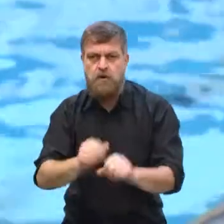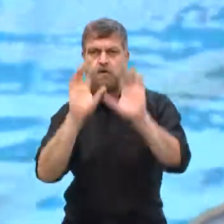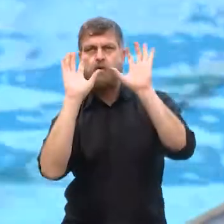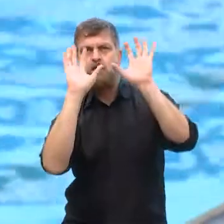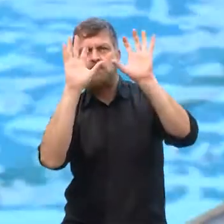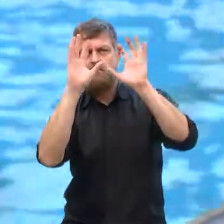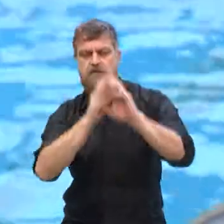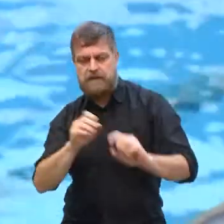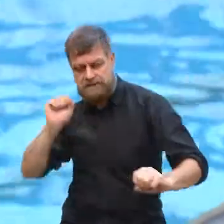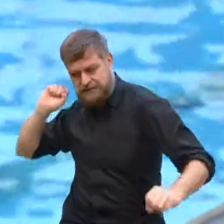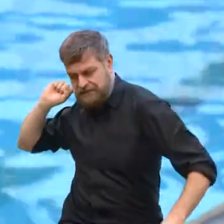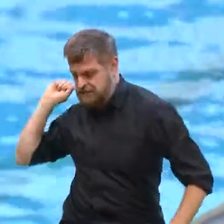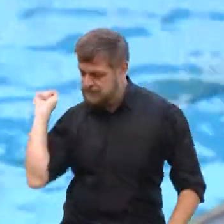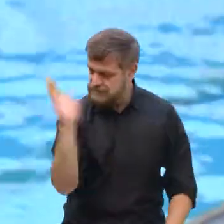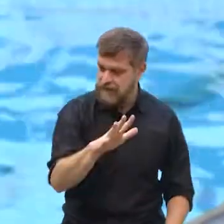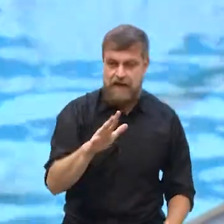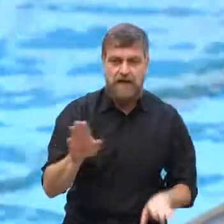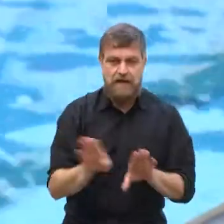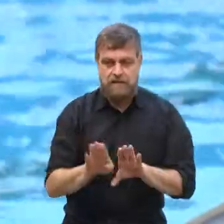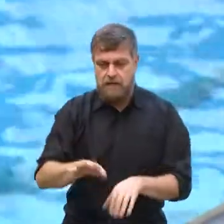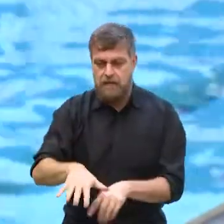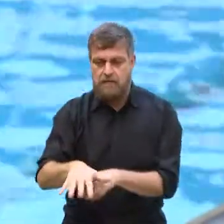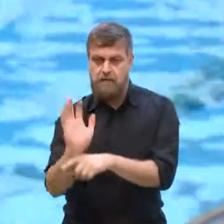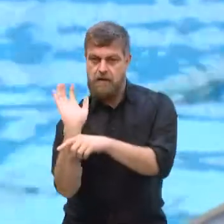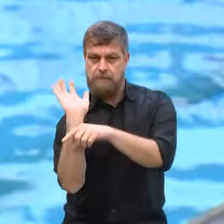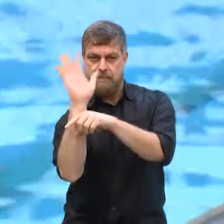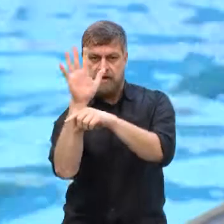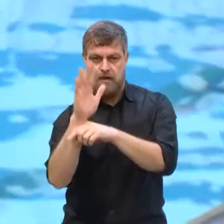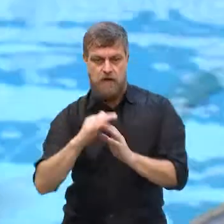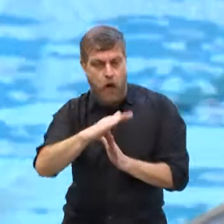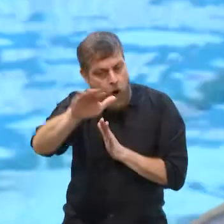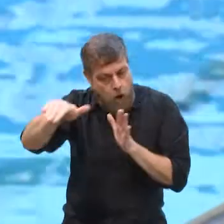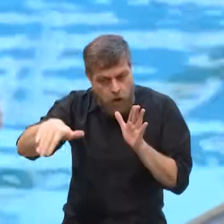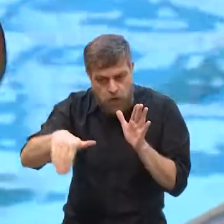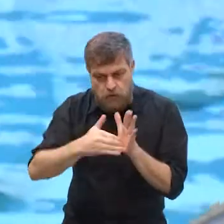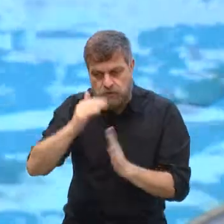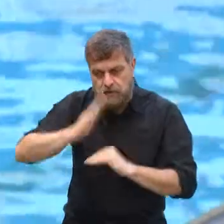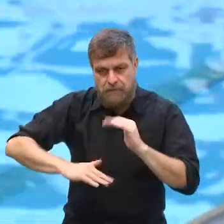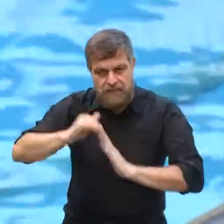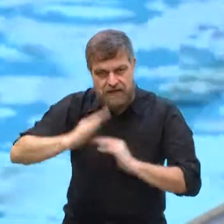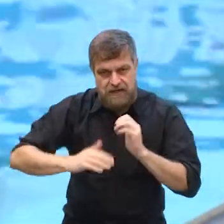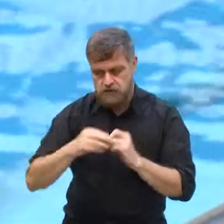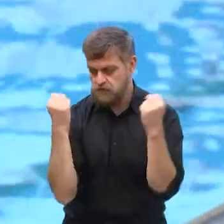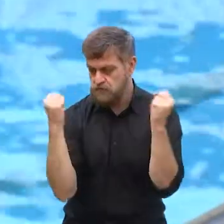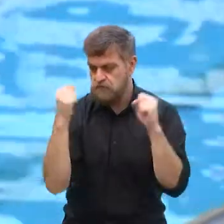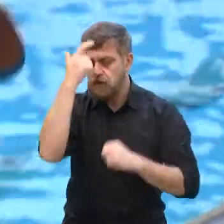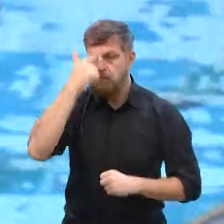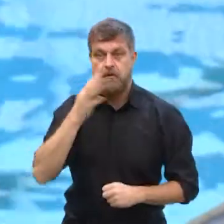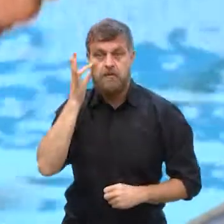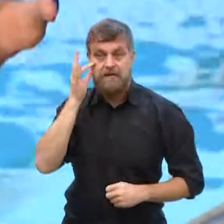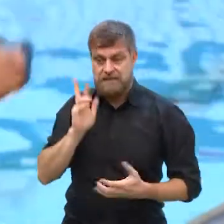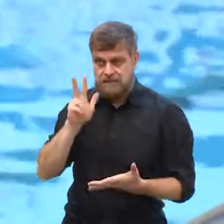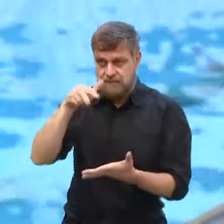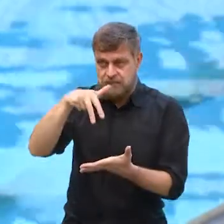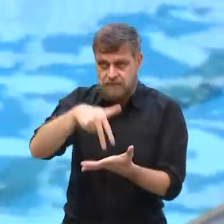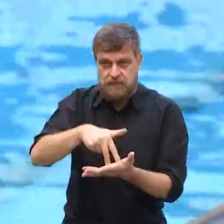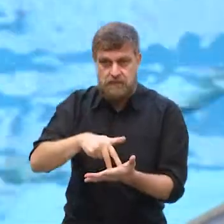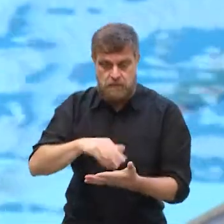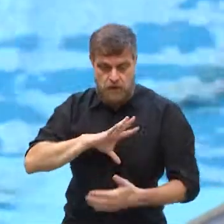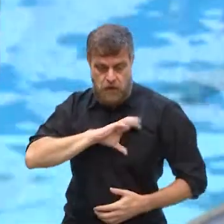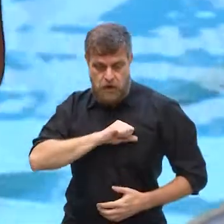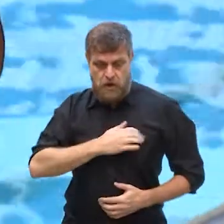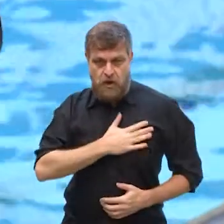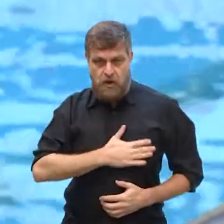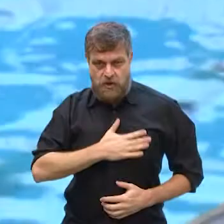vôlei, queimada, basquete, enfim. O que tinha na educação física eu sempre estava presente, porque eu sempre gostei do esporte, mas